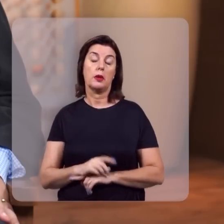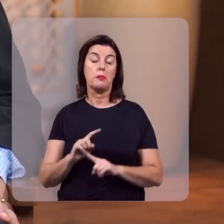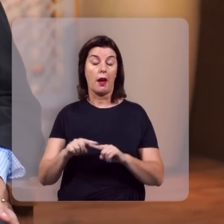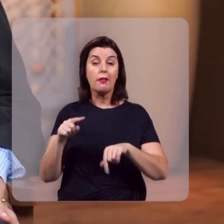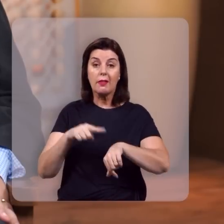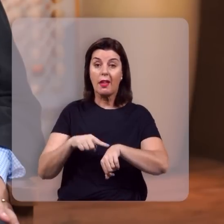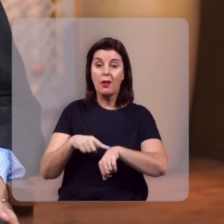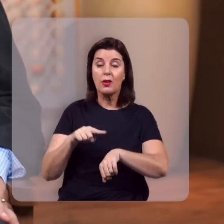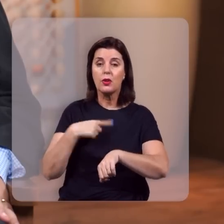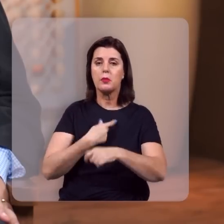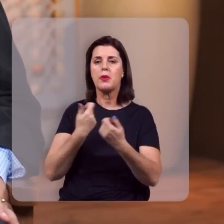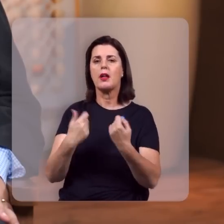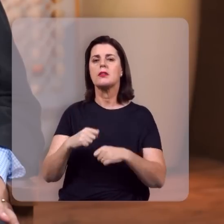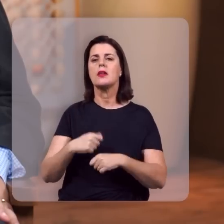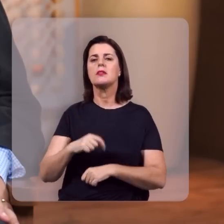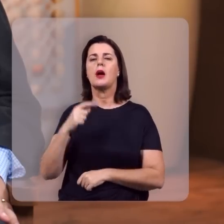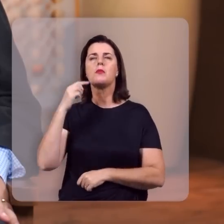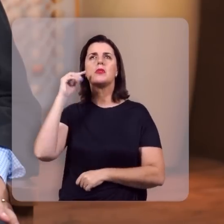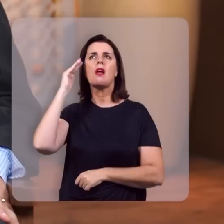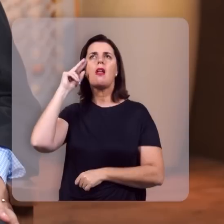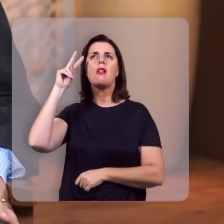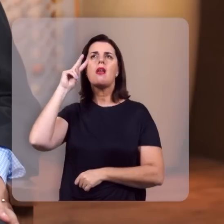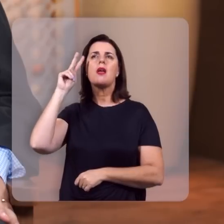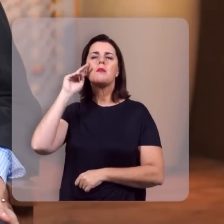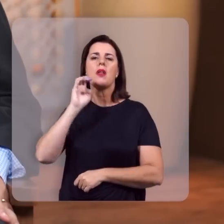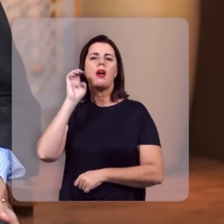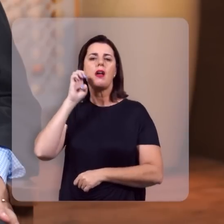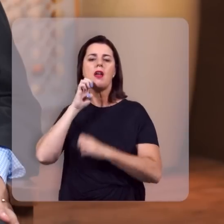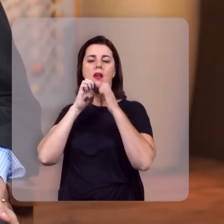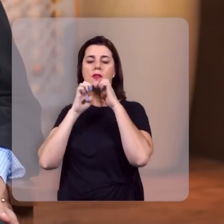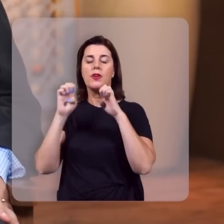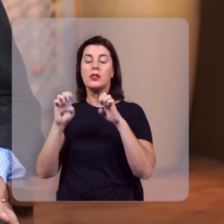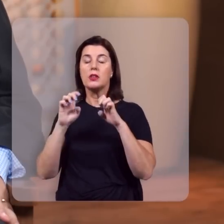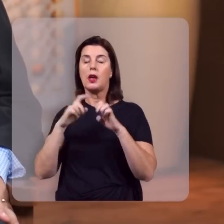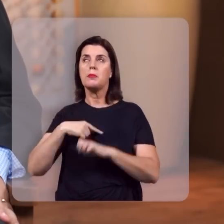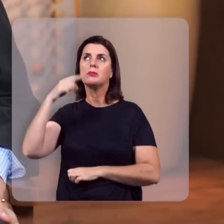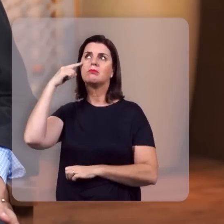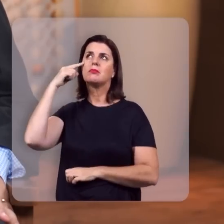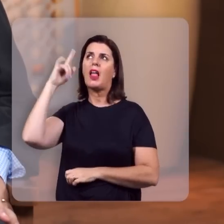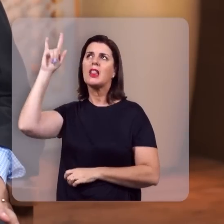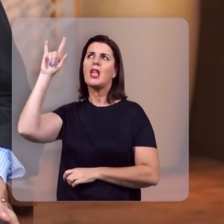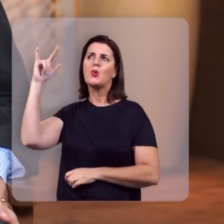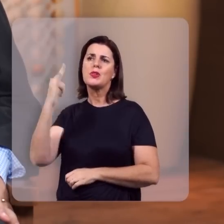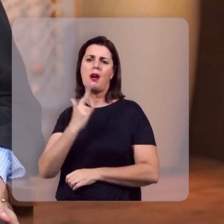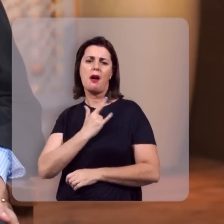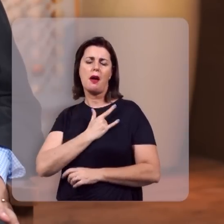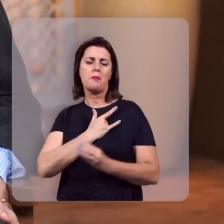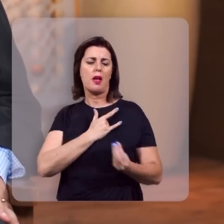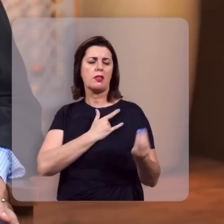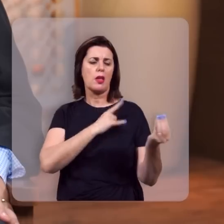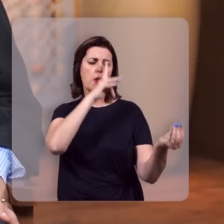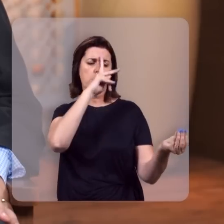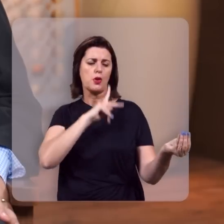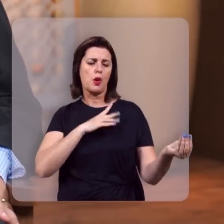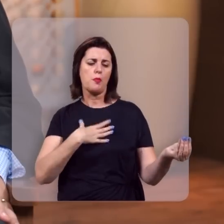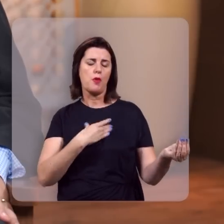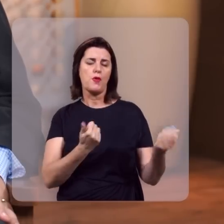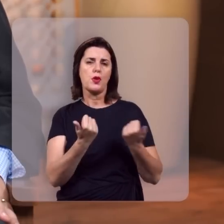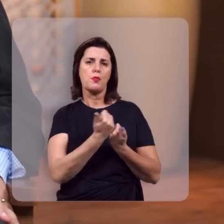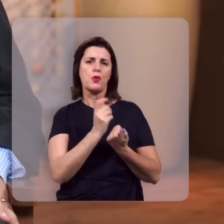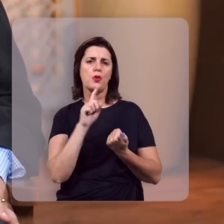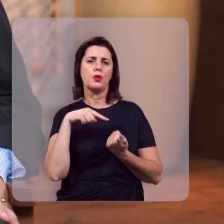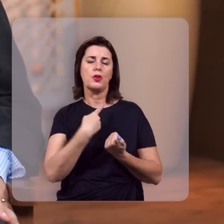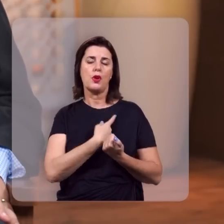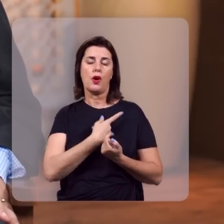queremos. Mas é nessa hora que nós temos que trazer o Evangelho para o nosso coração e dizer, Deus nos ama, Ele deu Cristo por